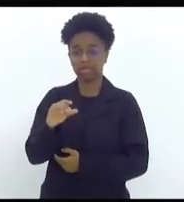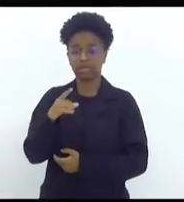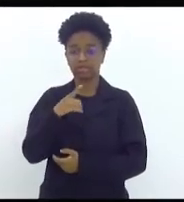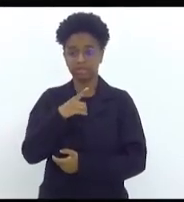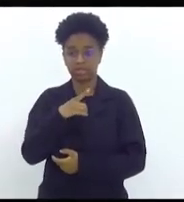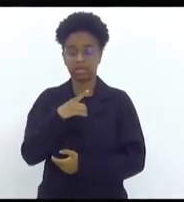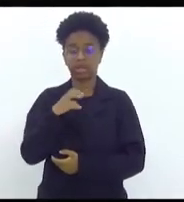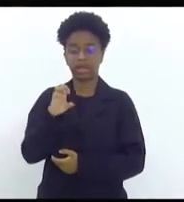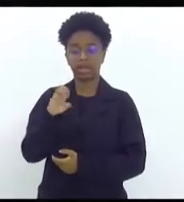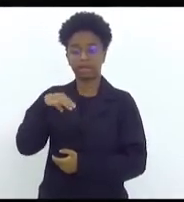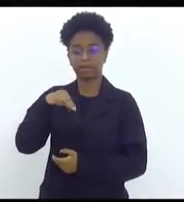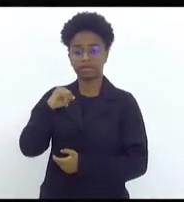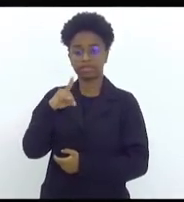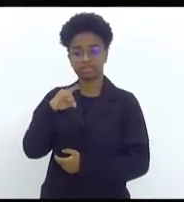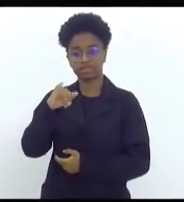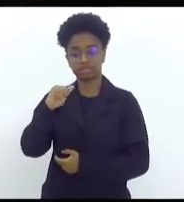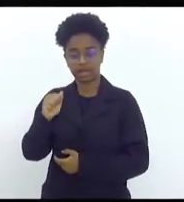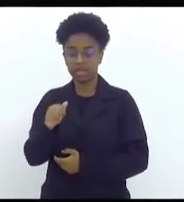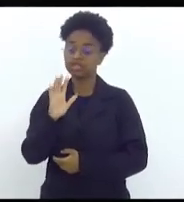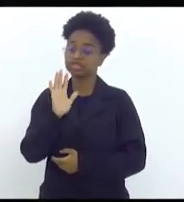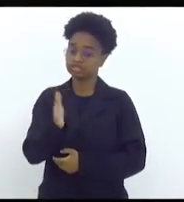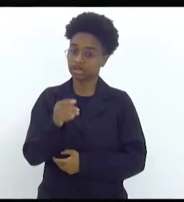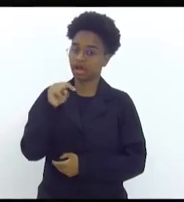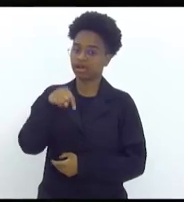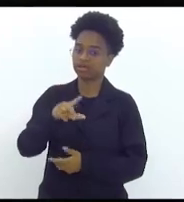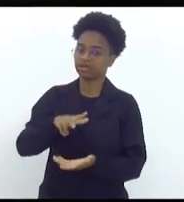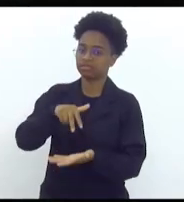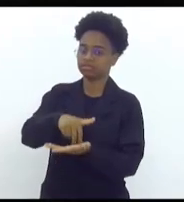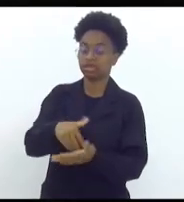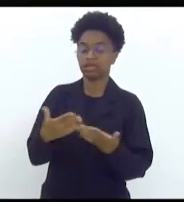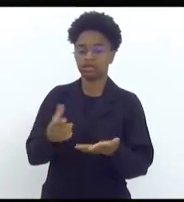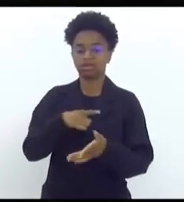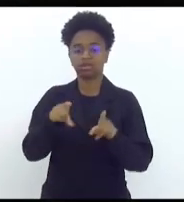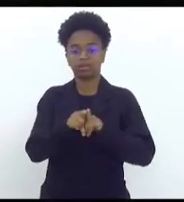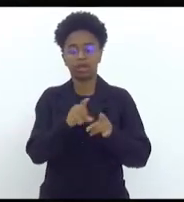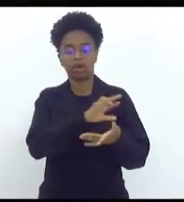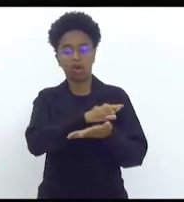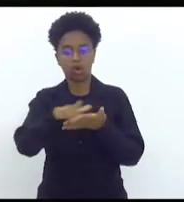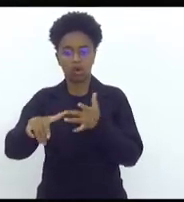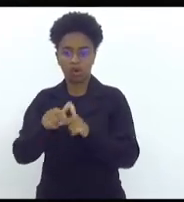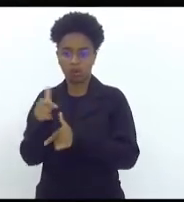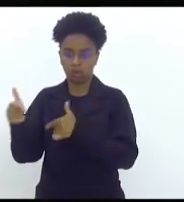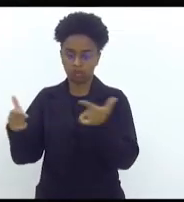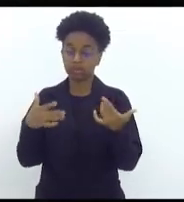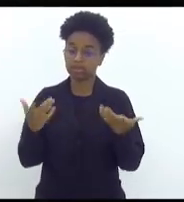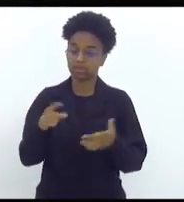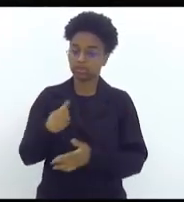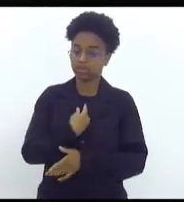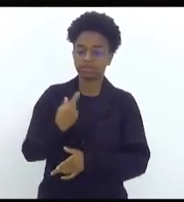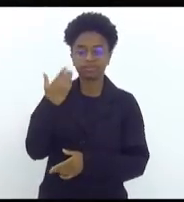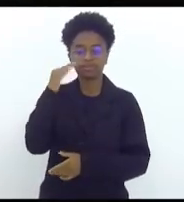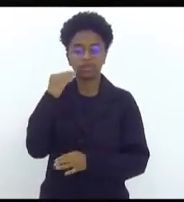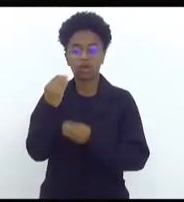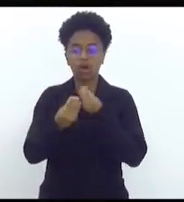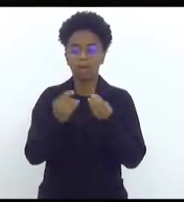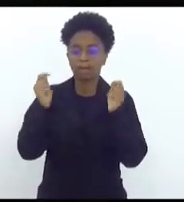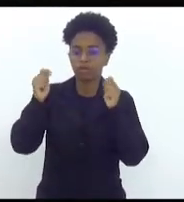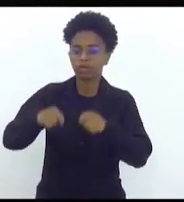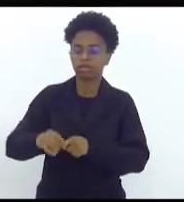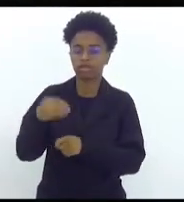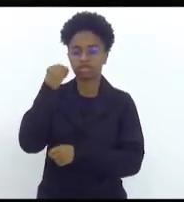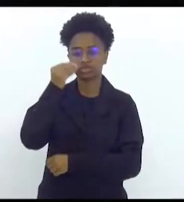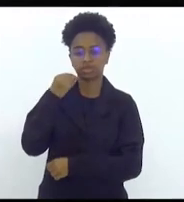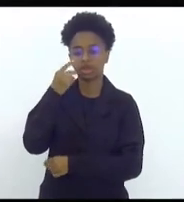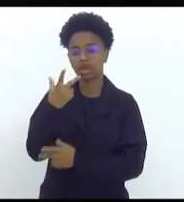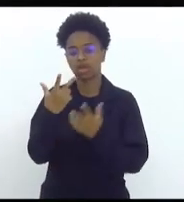Emicida veio rimar na batalha do real e muitos outros então para que a gente entenda potência que essa experiência como uma roda